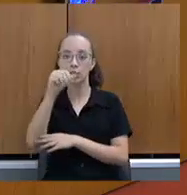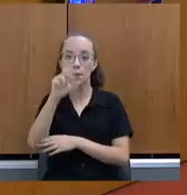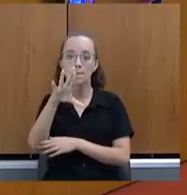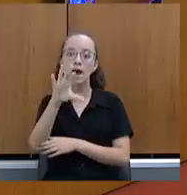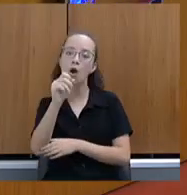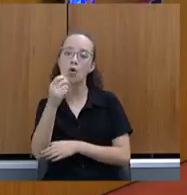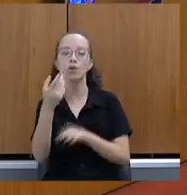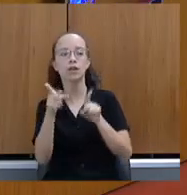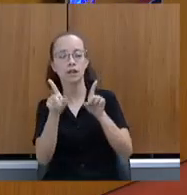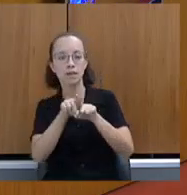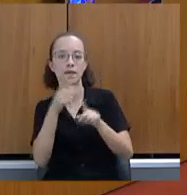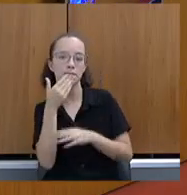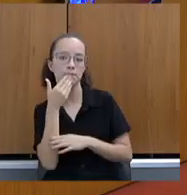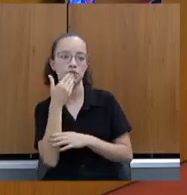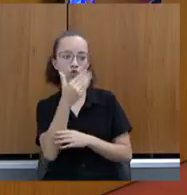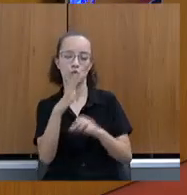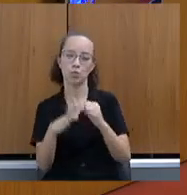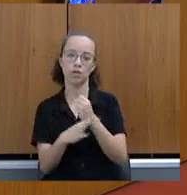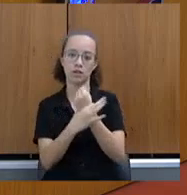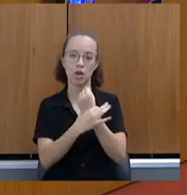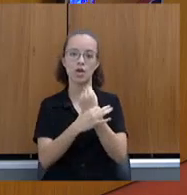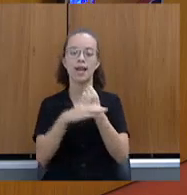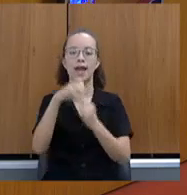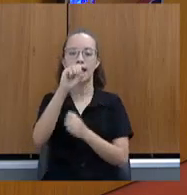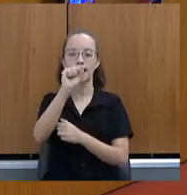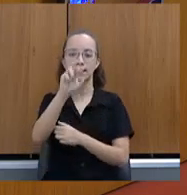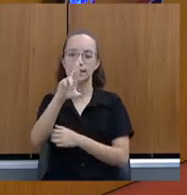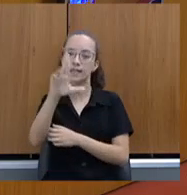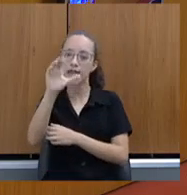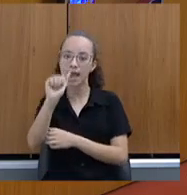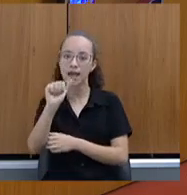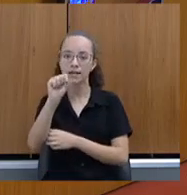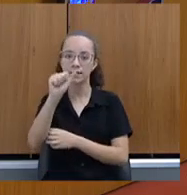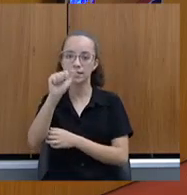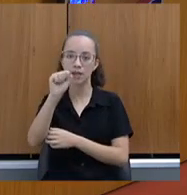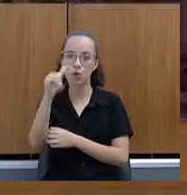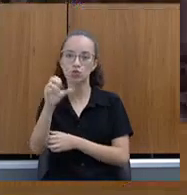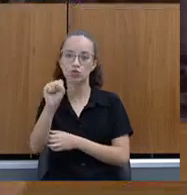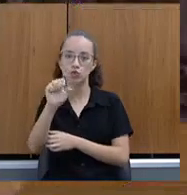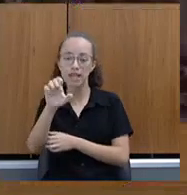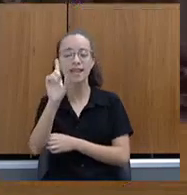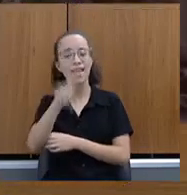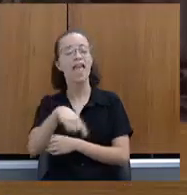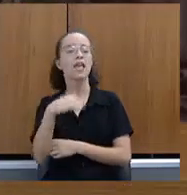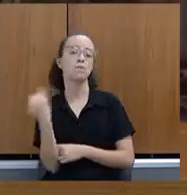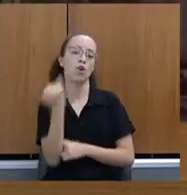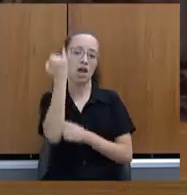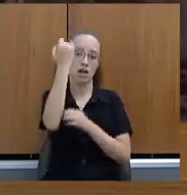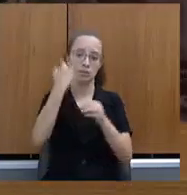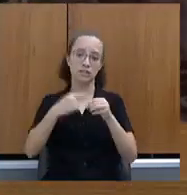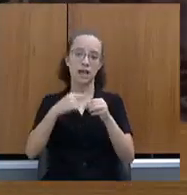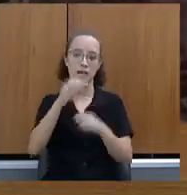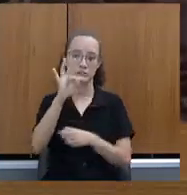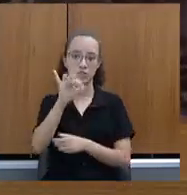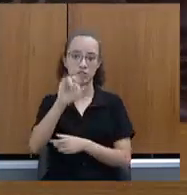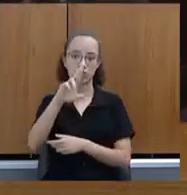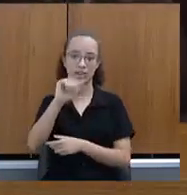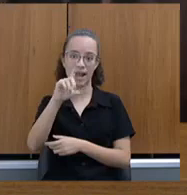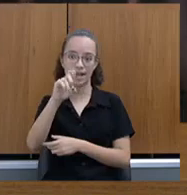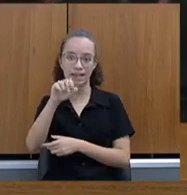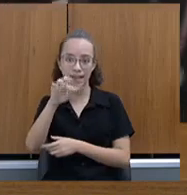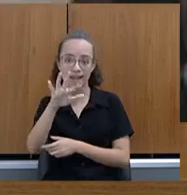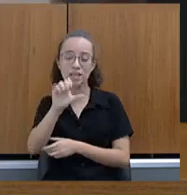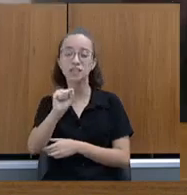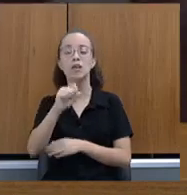da terra São José e lá em que é tão importante para tirar dentes mas as emendas é importante porque quando